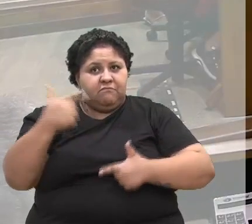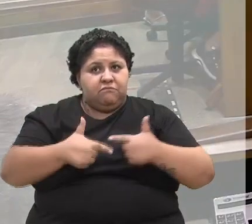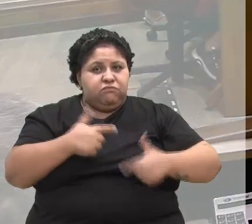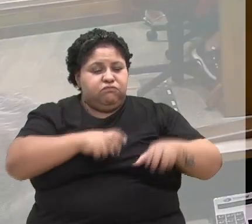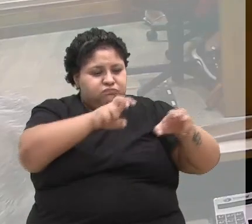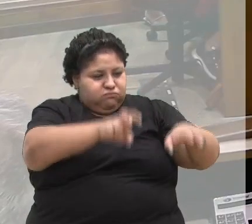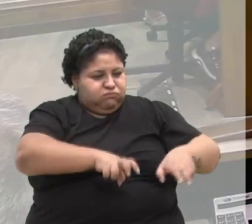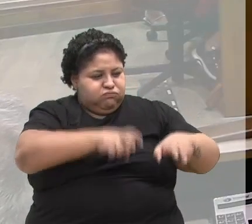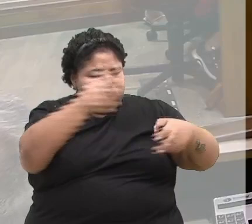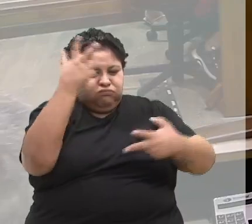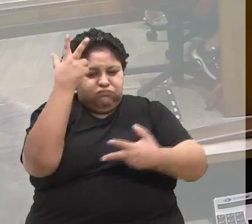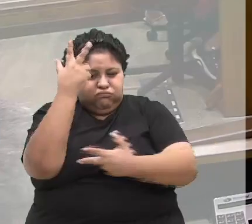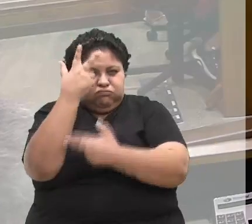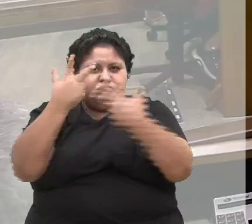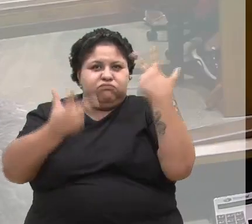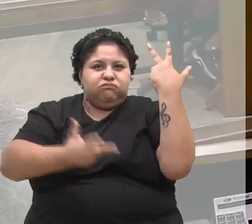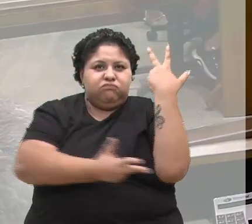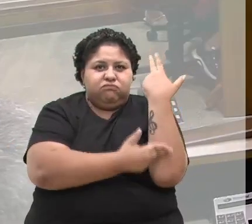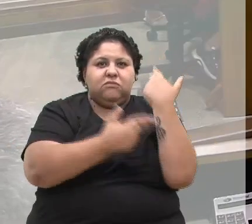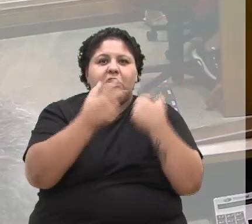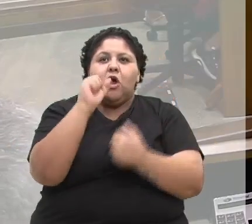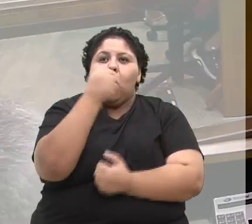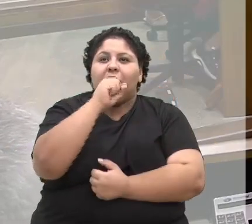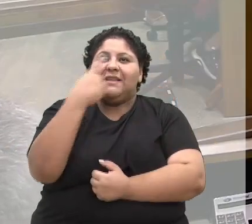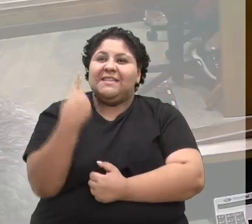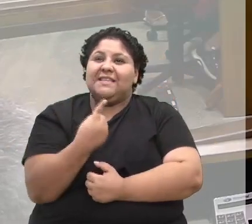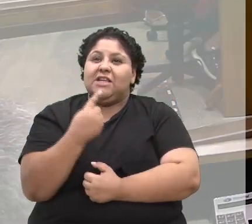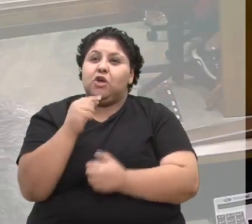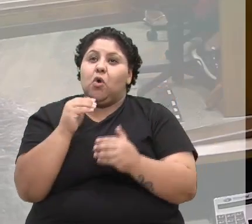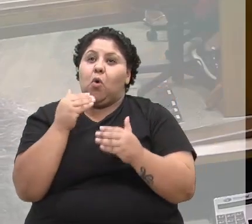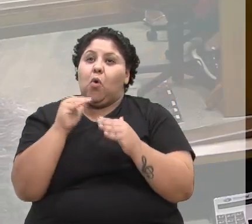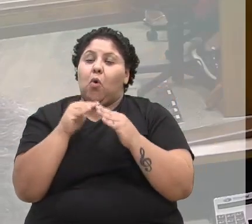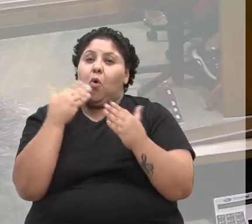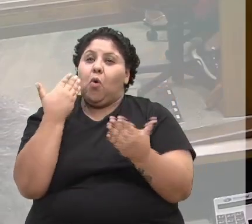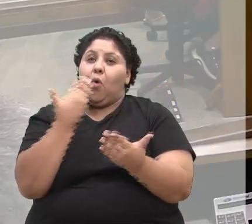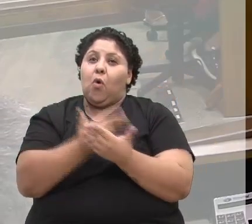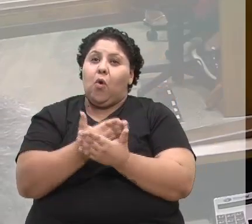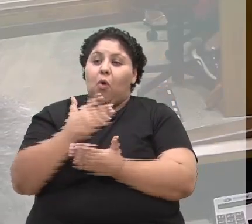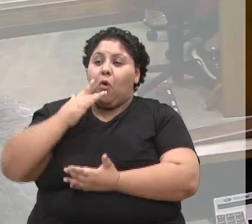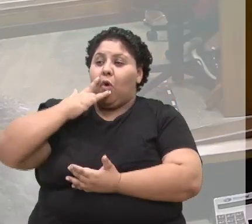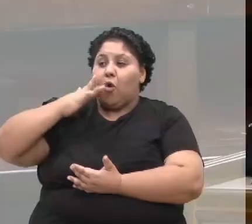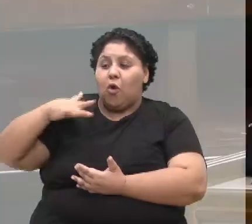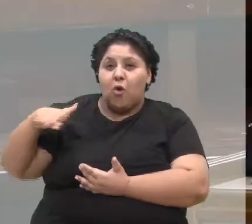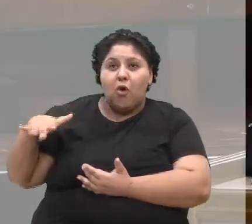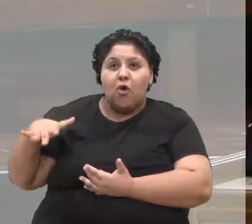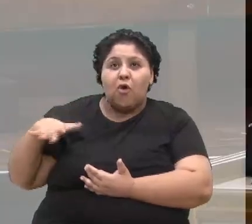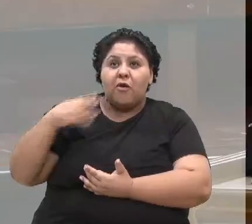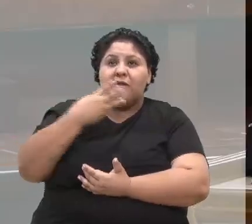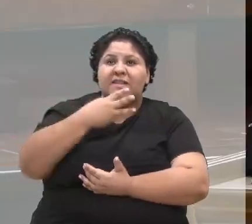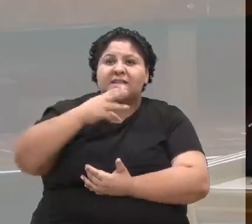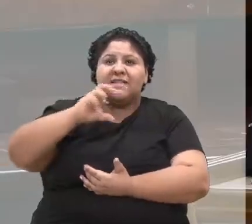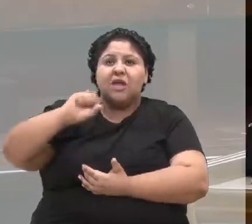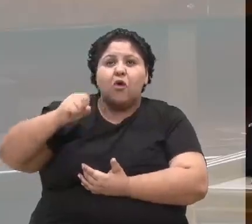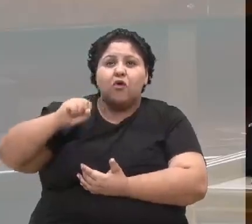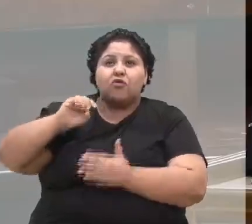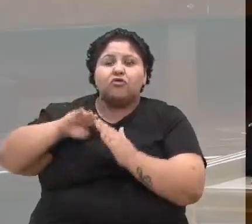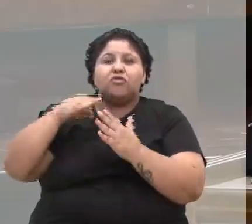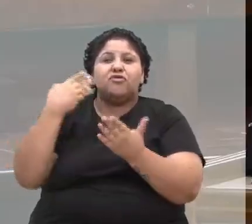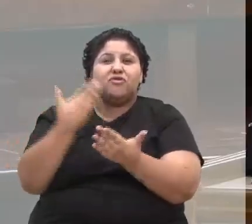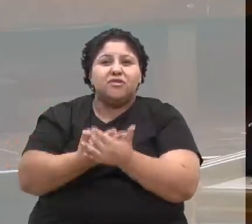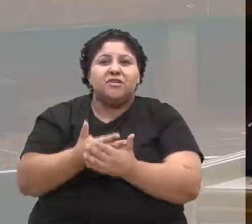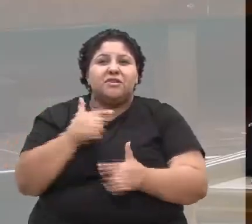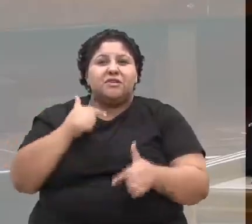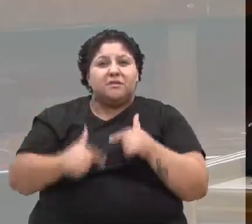são 81 colégios que tem, 38 infantis, né? Então, eu tive a oportunidade de acompanhar. É um